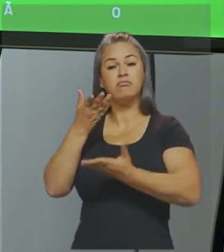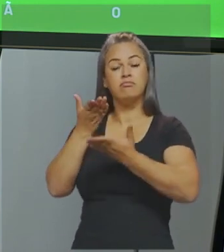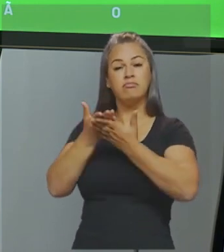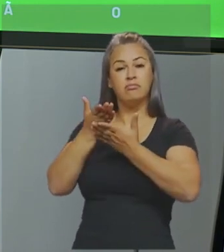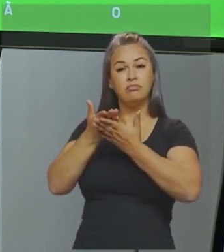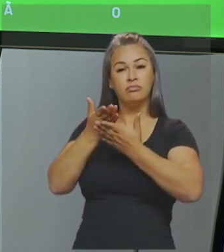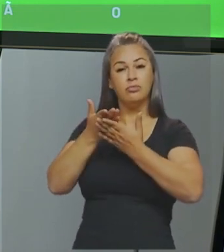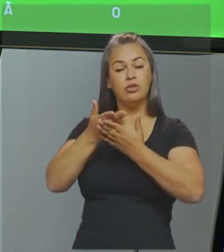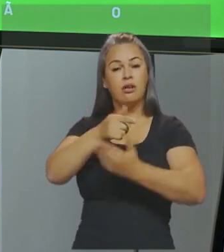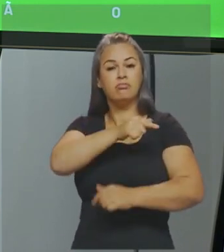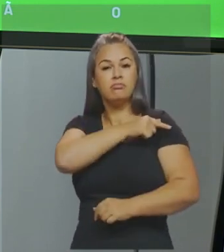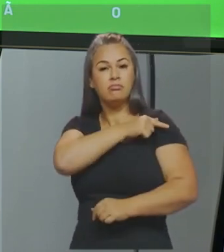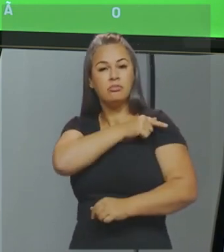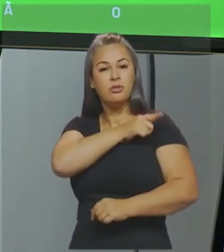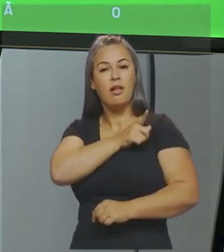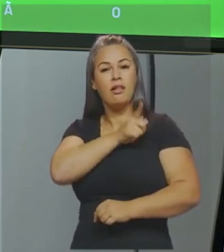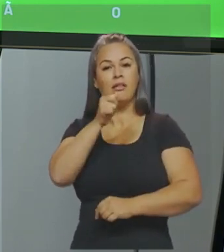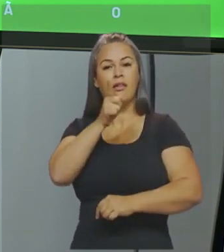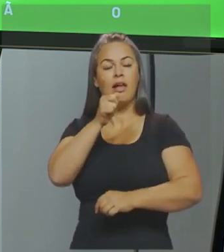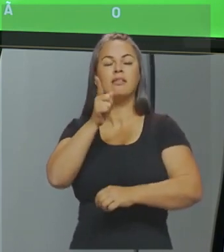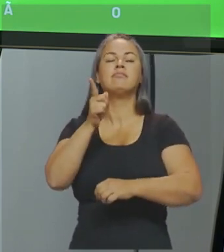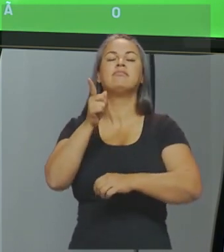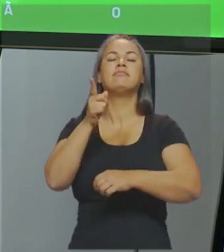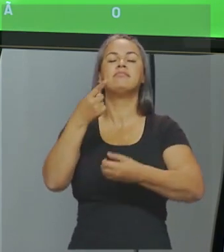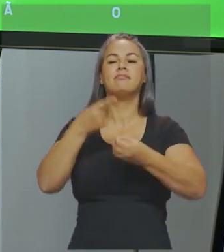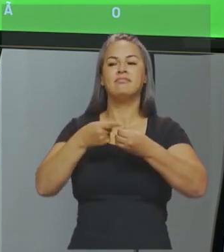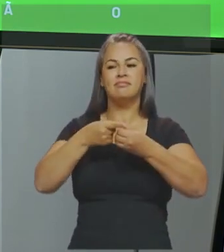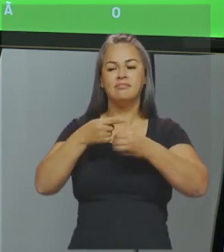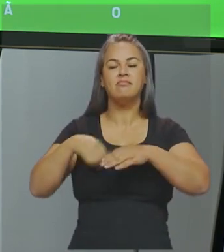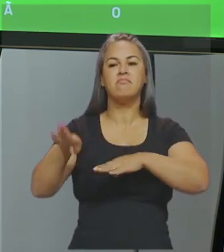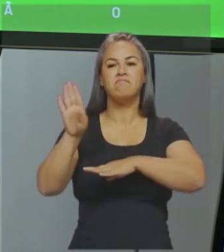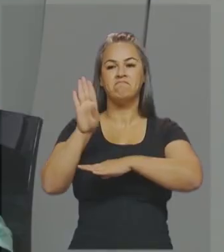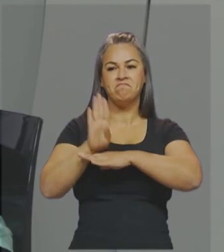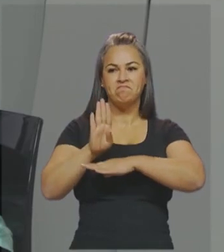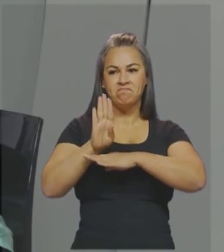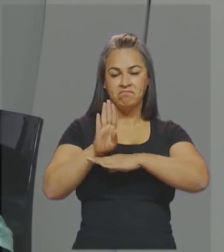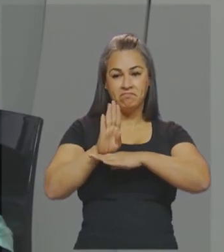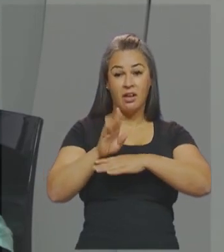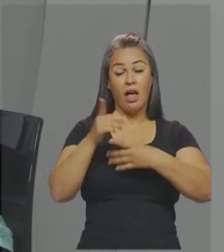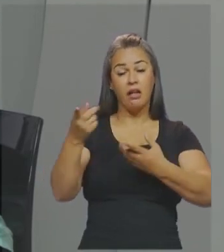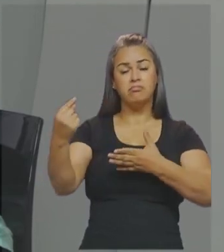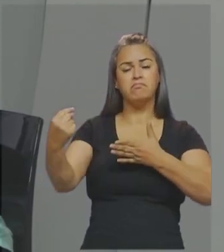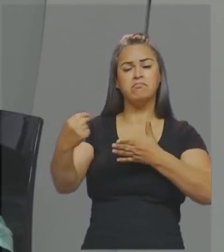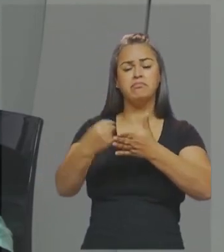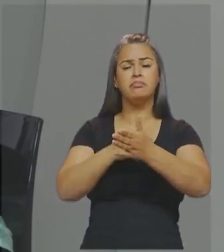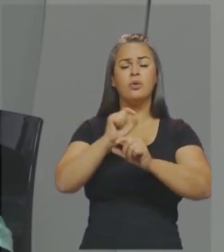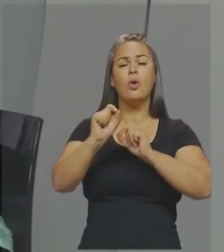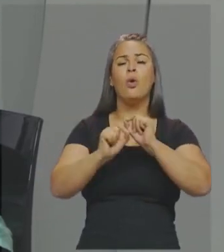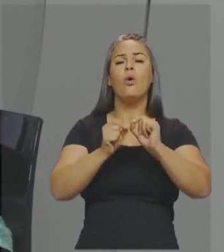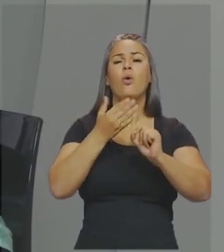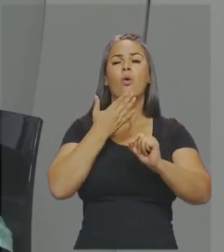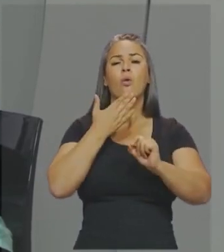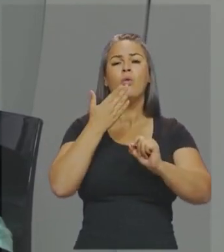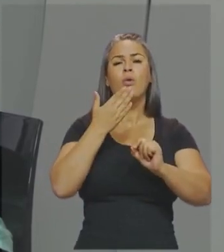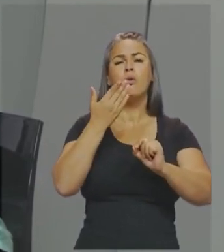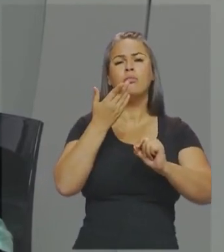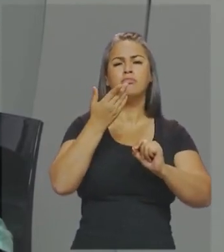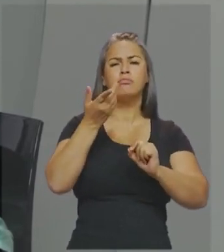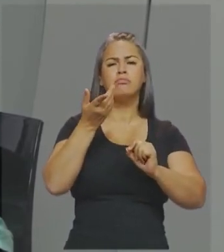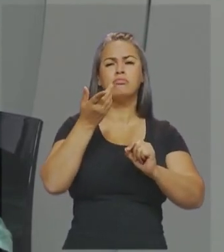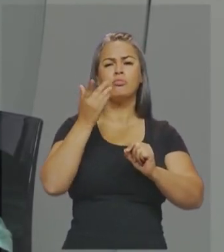Newton Amaral, no município de Betim. Ela faz a seguinte pergunta, professora Silvana: o que determina a medida de um